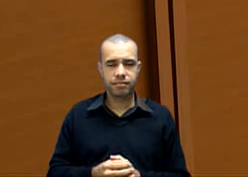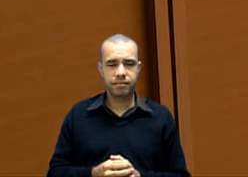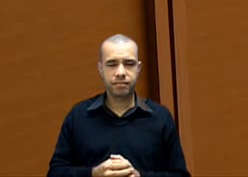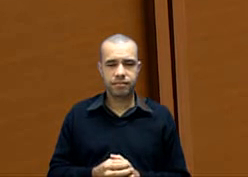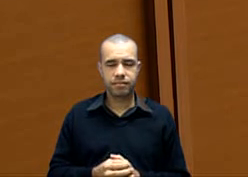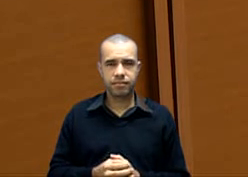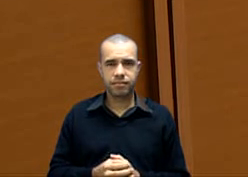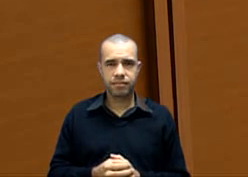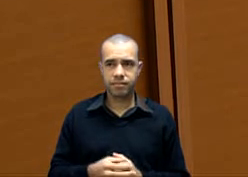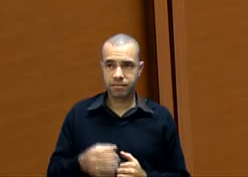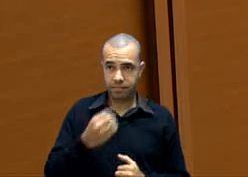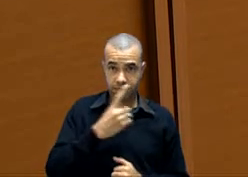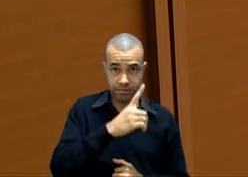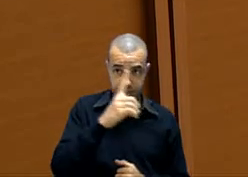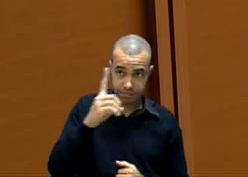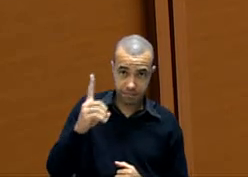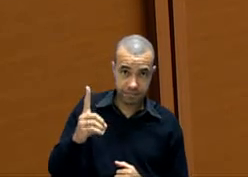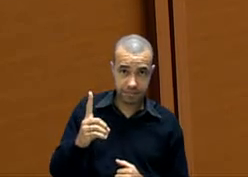Muito bom dia,